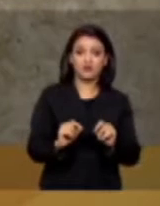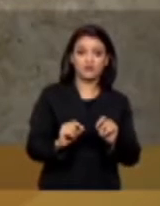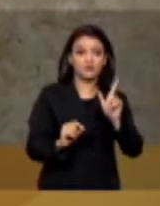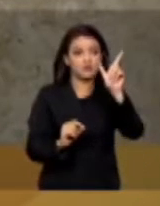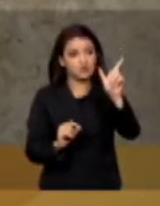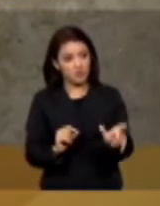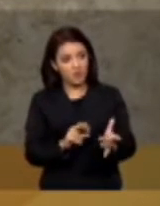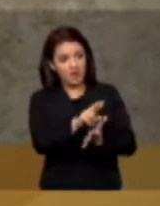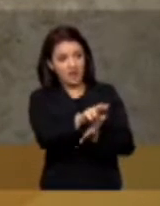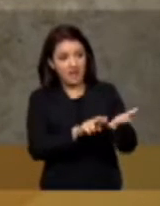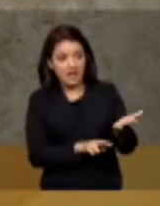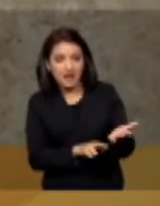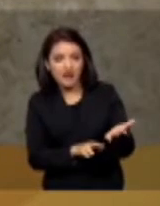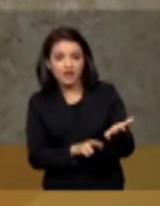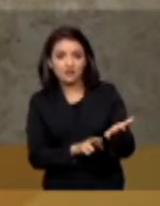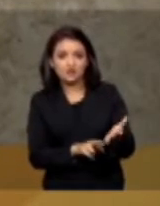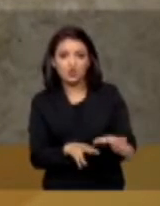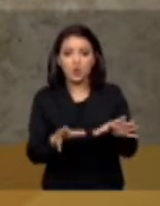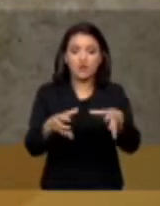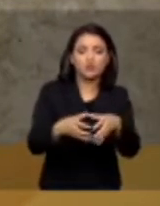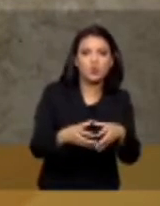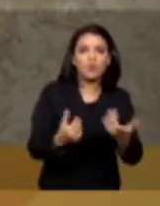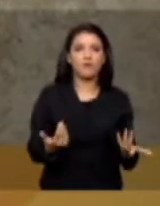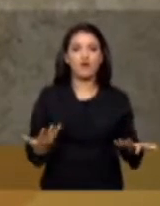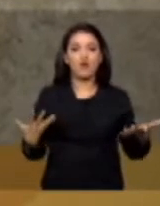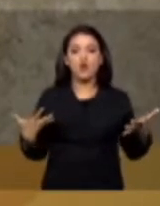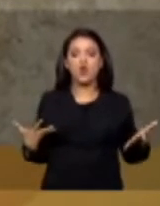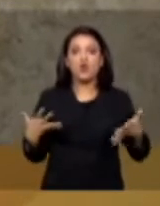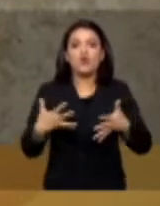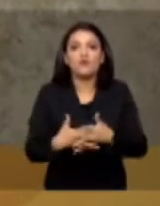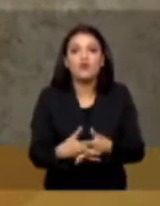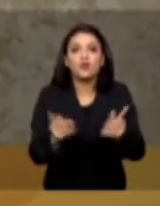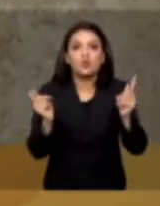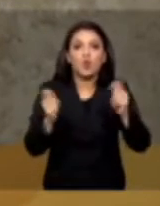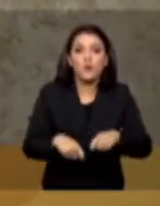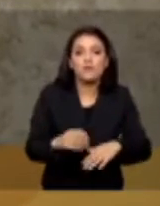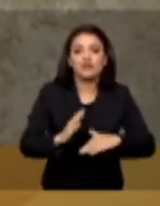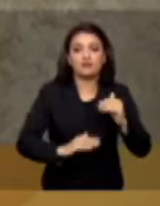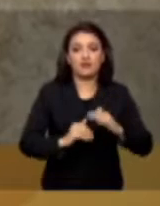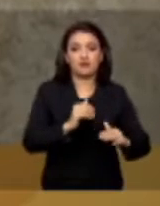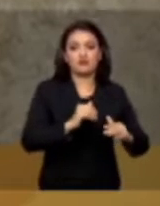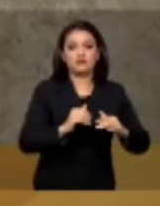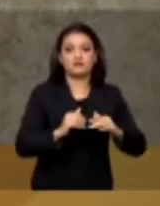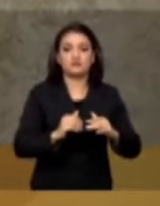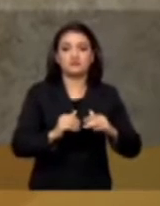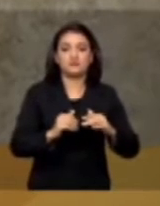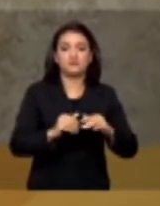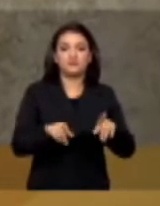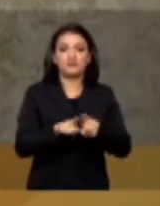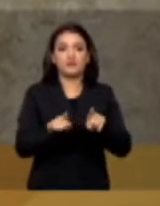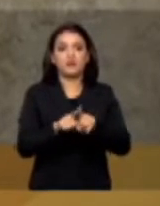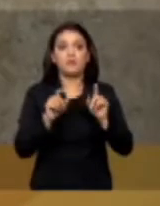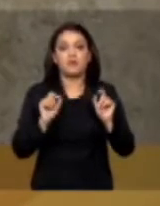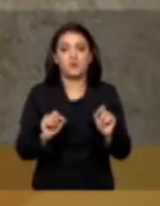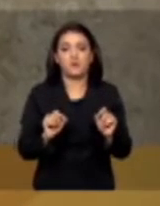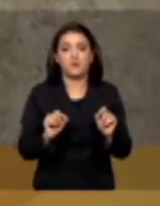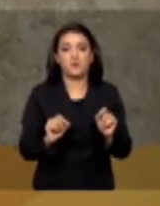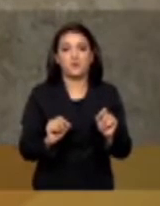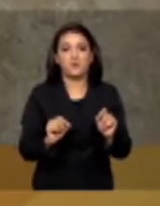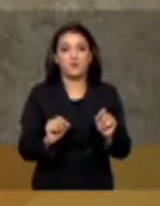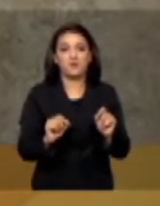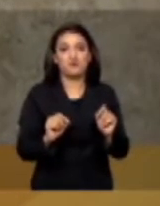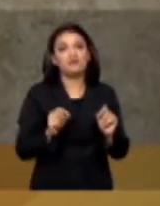pela turma, sobre o eventual conflito de competência entre a turma e o relator, sobre eventual